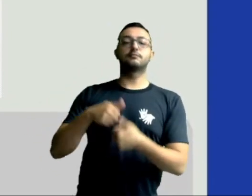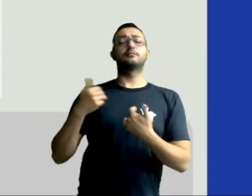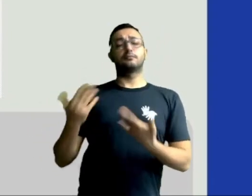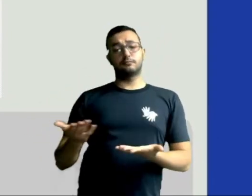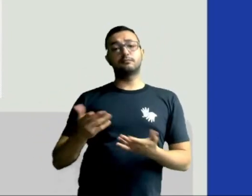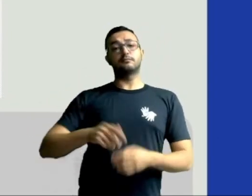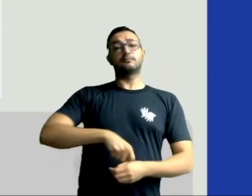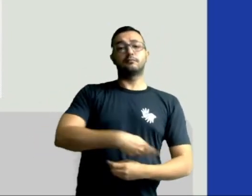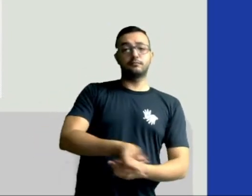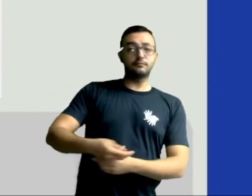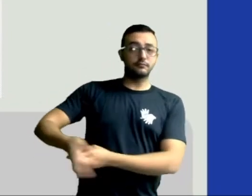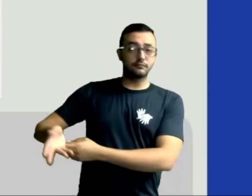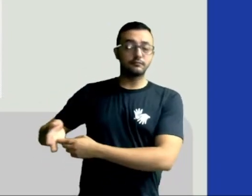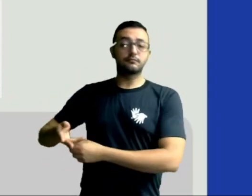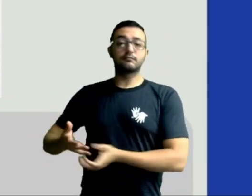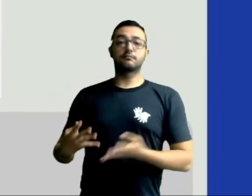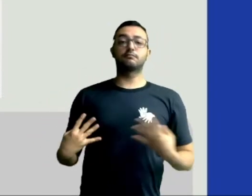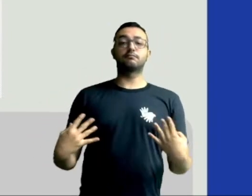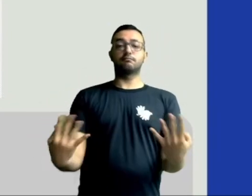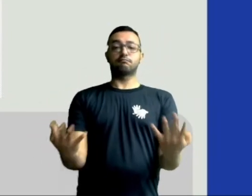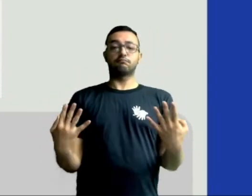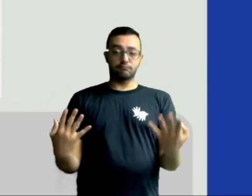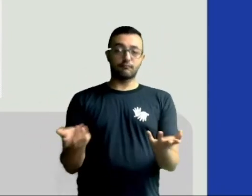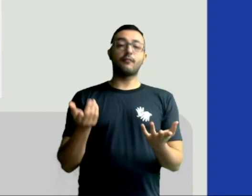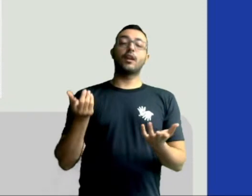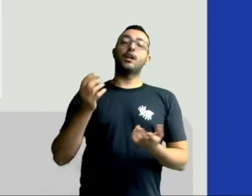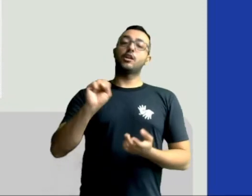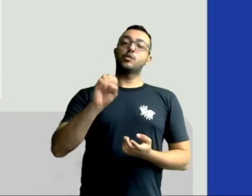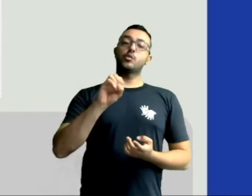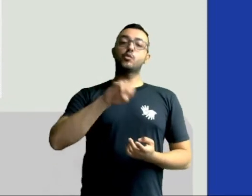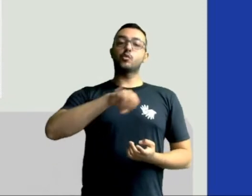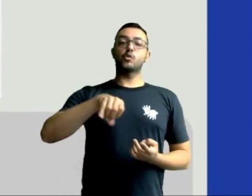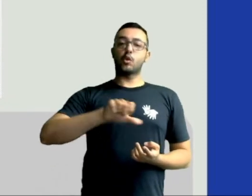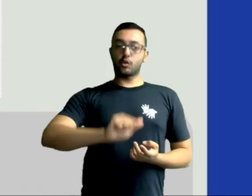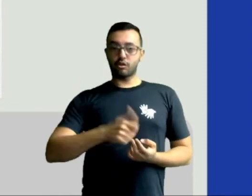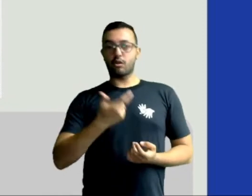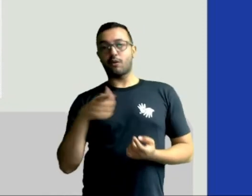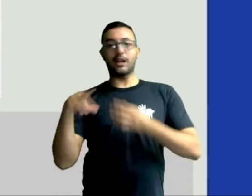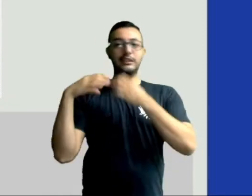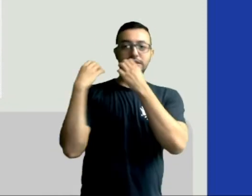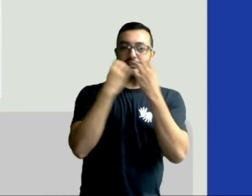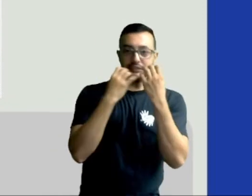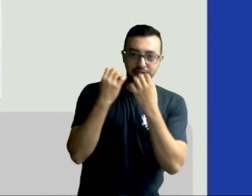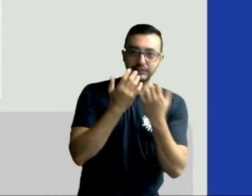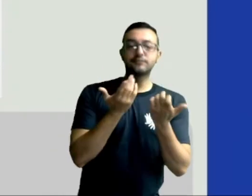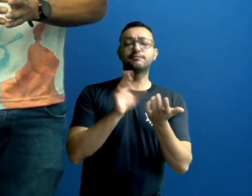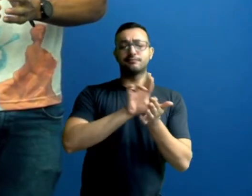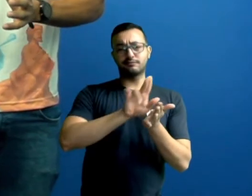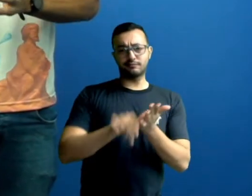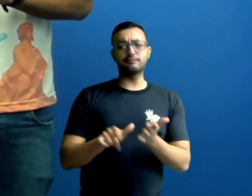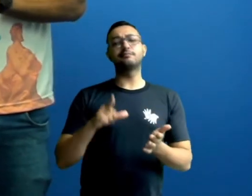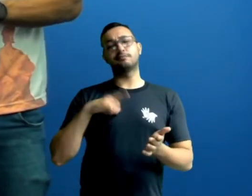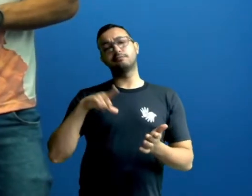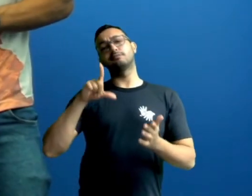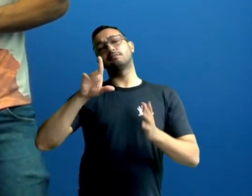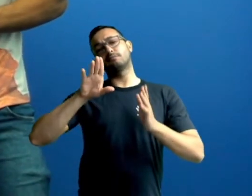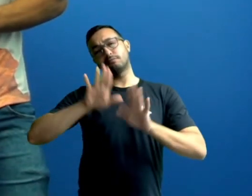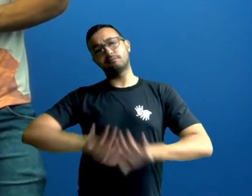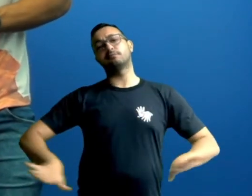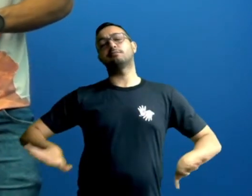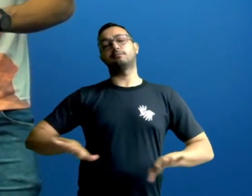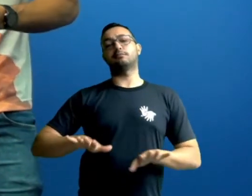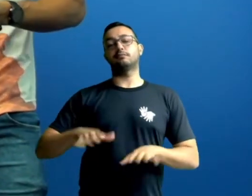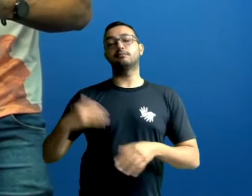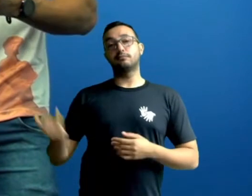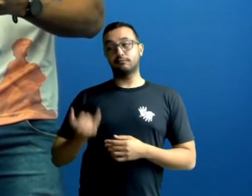das lavouras de soja e milho são dessa categoria. Ou seja, a gente consegue observar mais uma informação